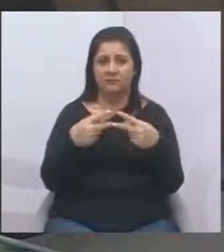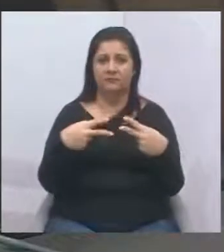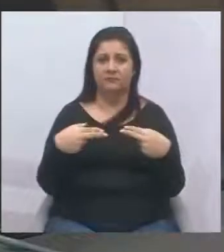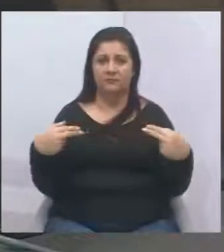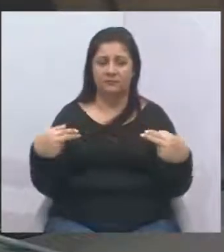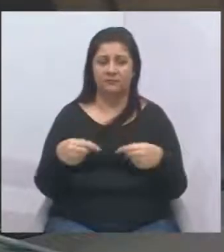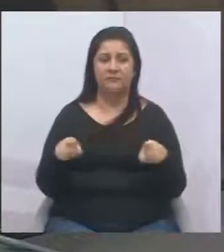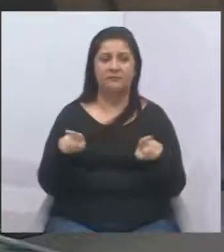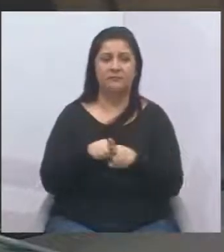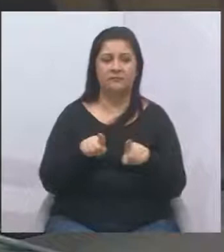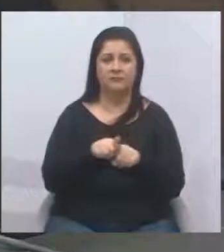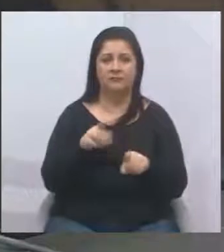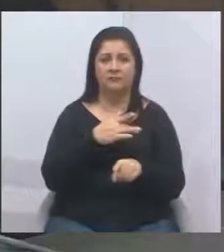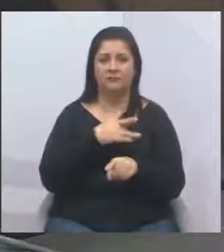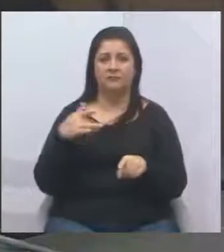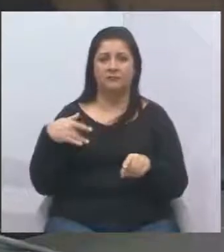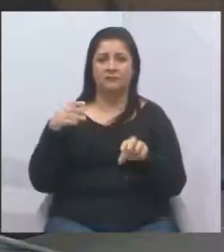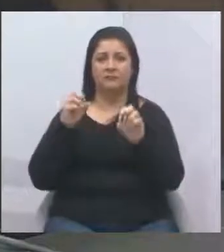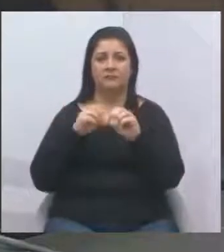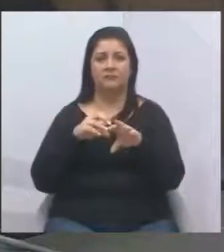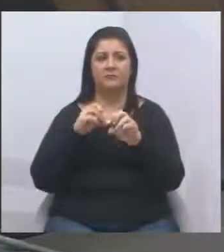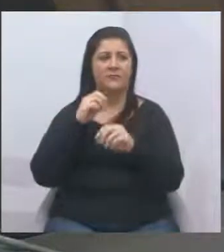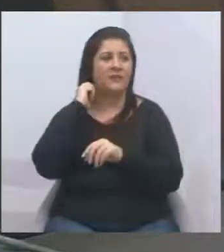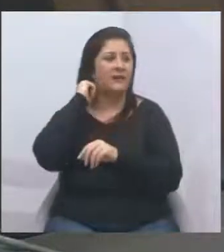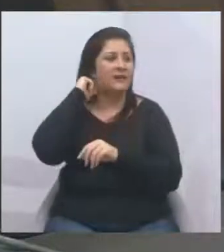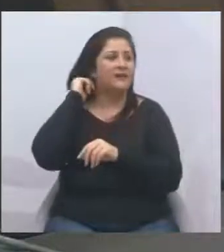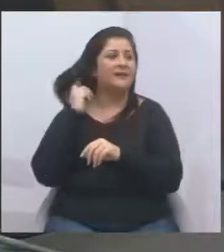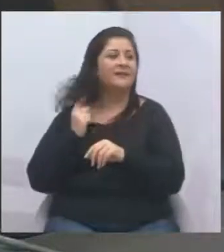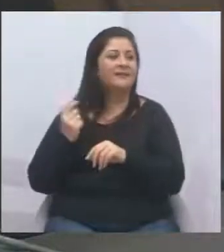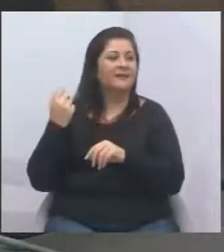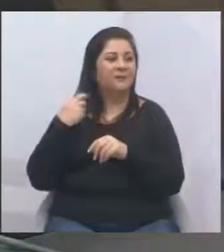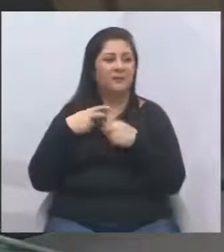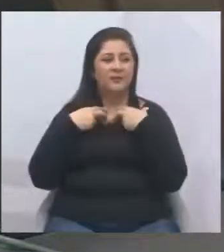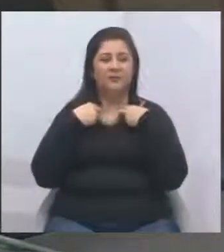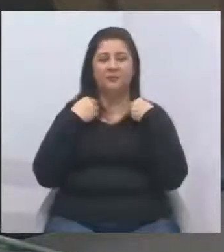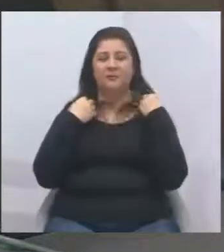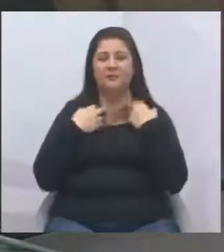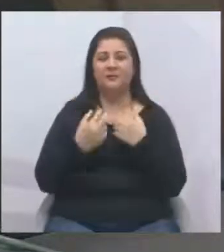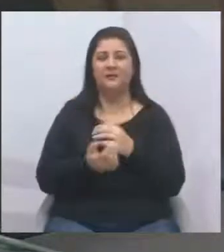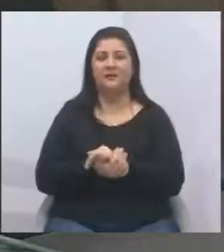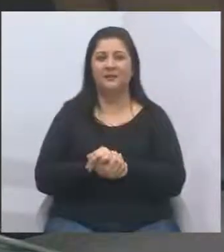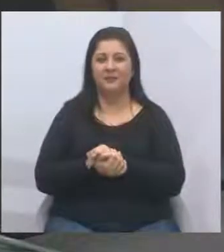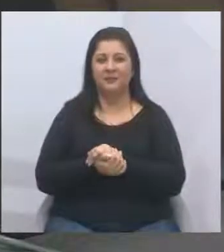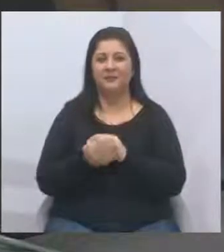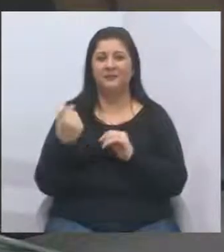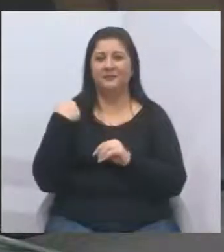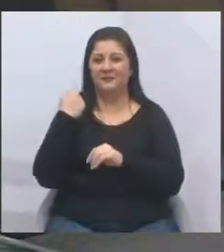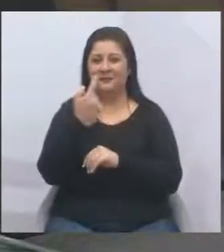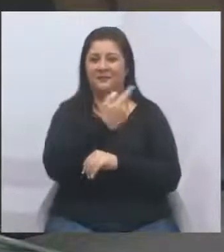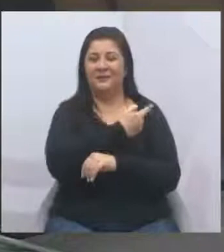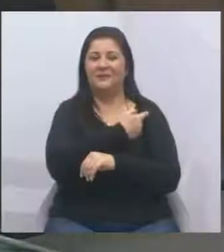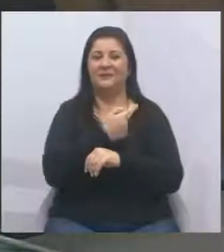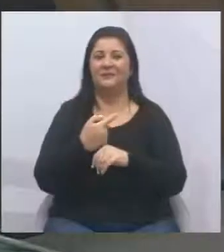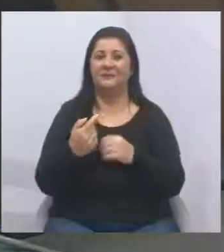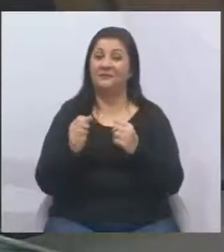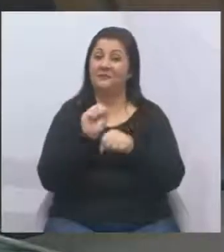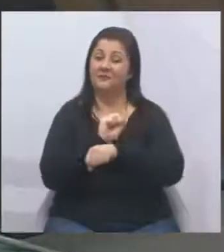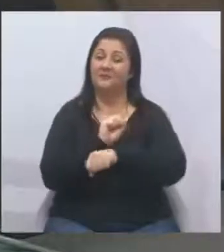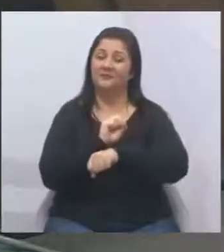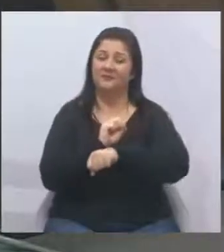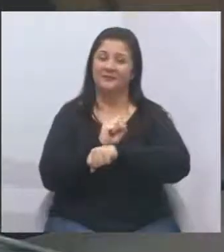precisam de saúde e precisam de educação. Então, a gente vai lutar para que isso aconteça também aqui no nosso